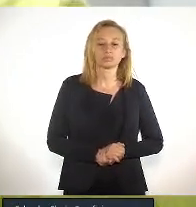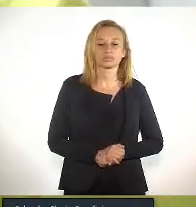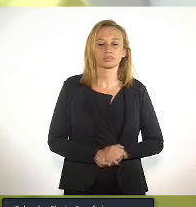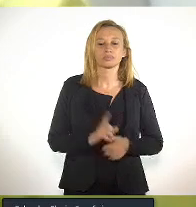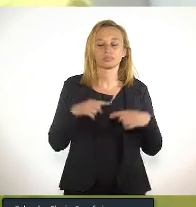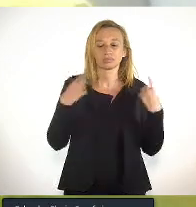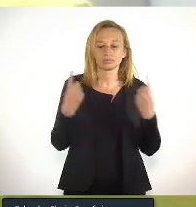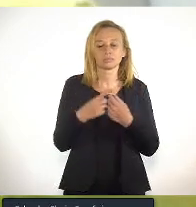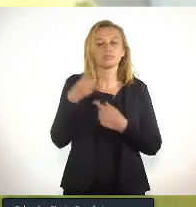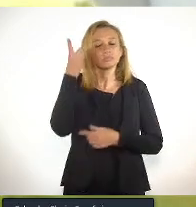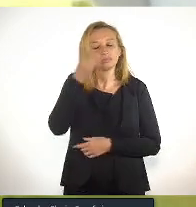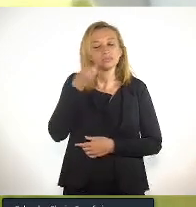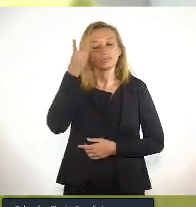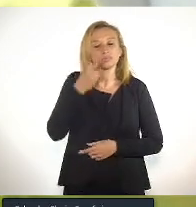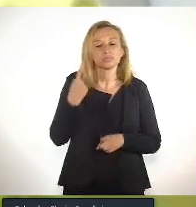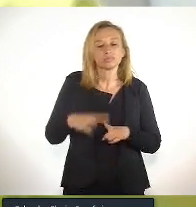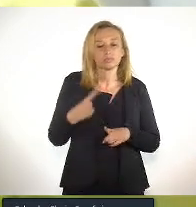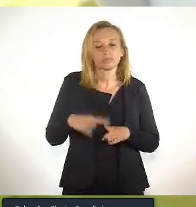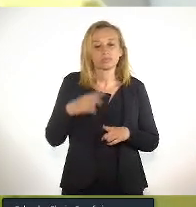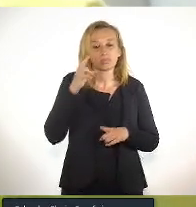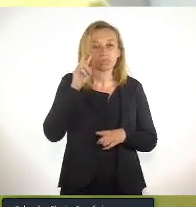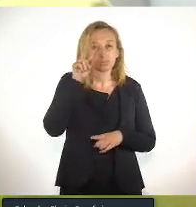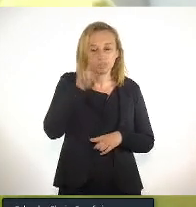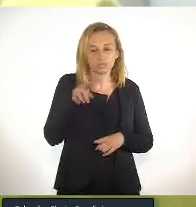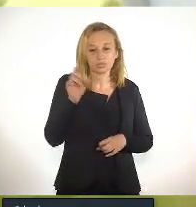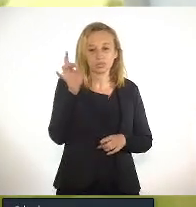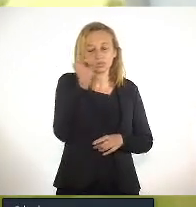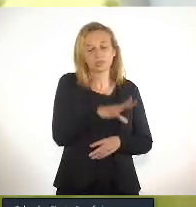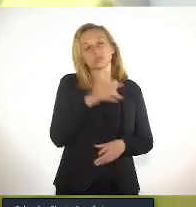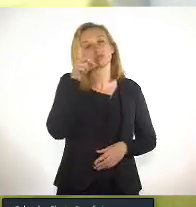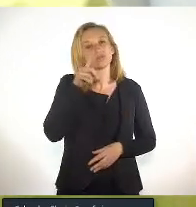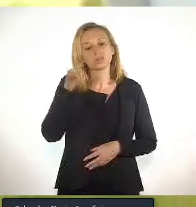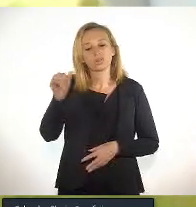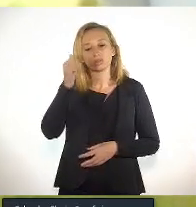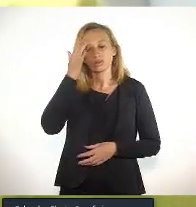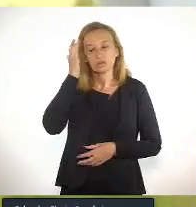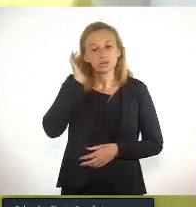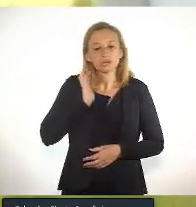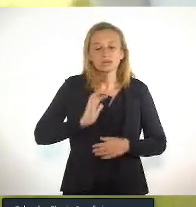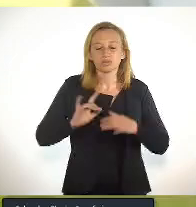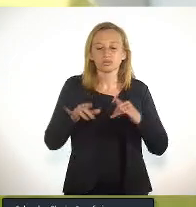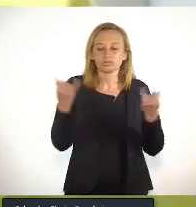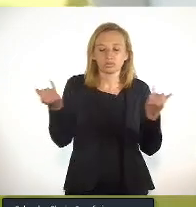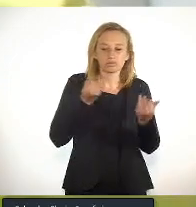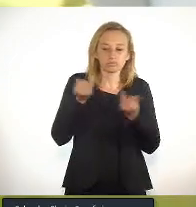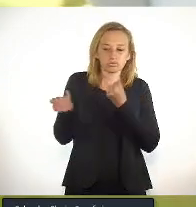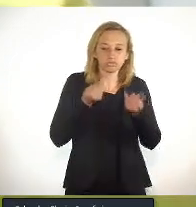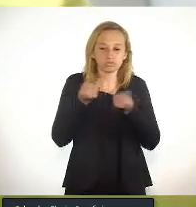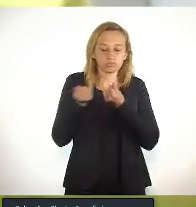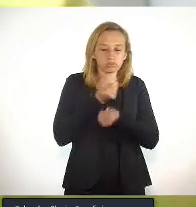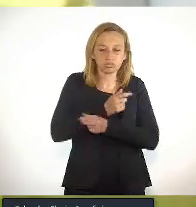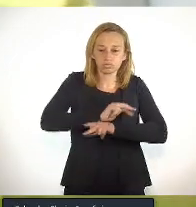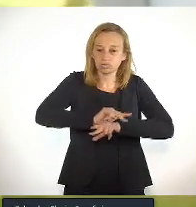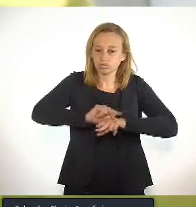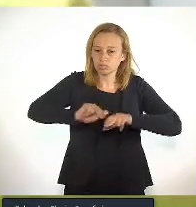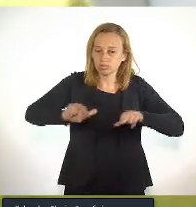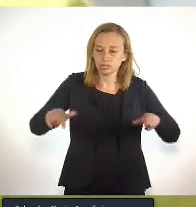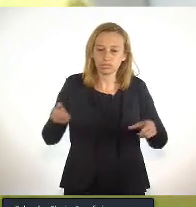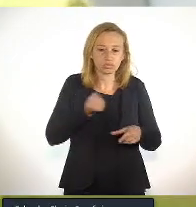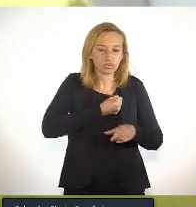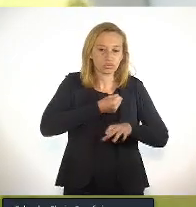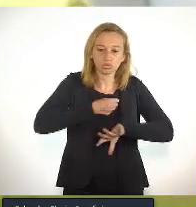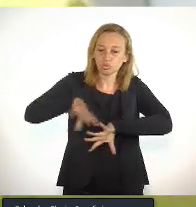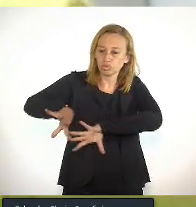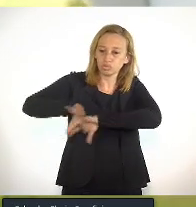os deputados, porque a gente tem assistido nos últimos dias muitas informações de que os índices de